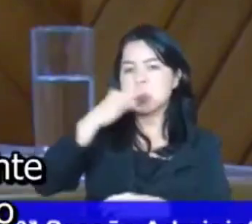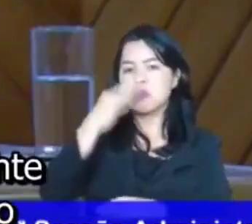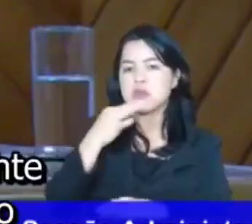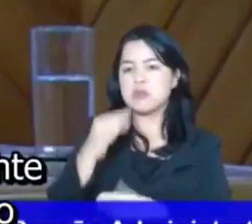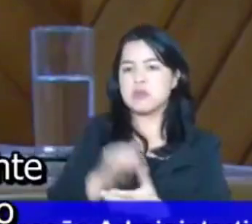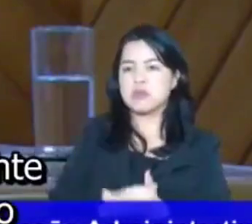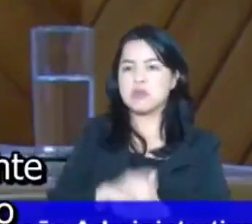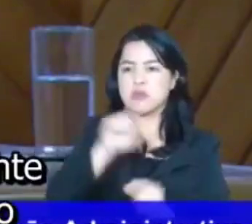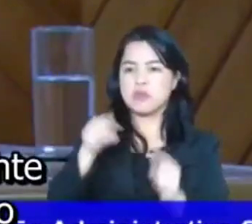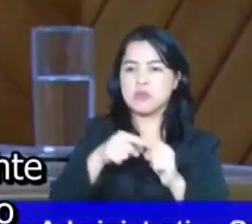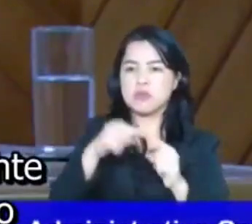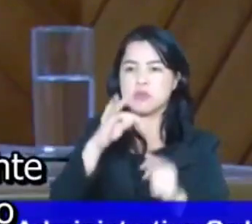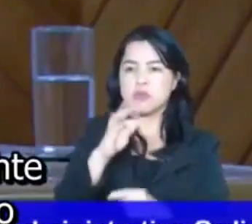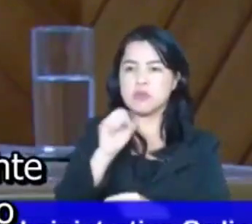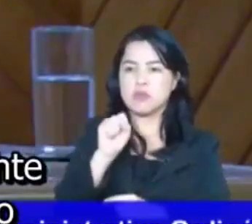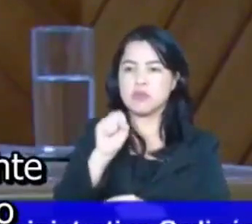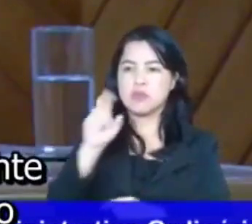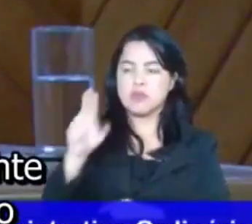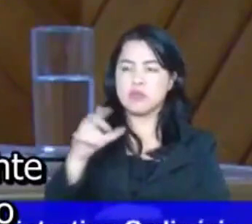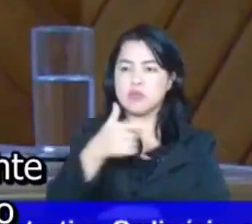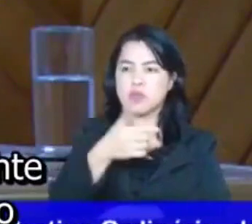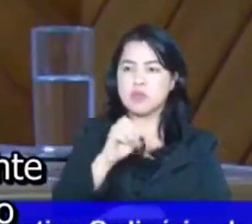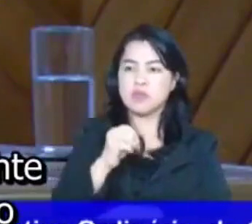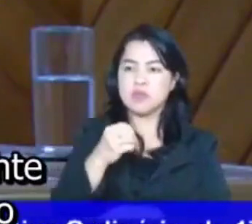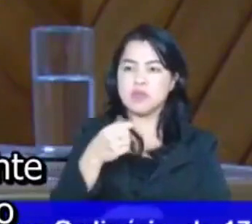acórdão do TCU